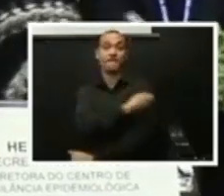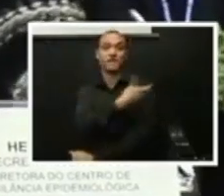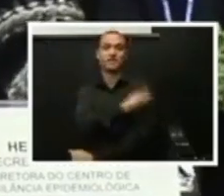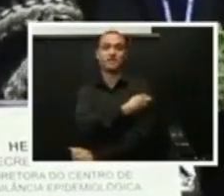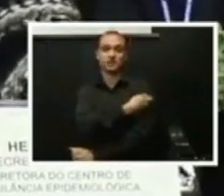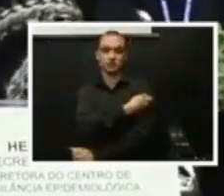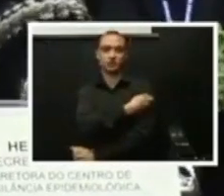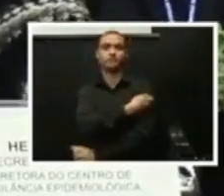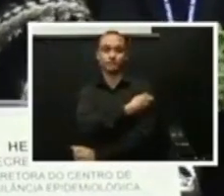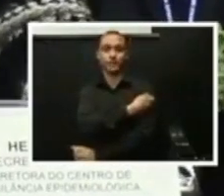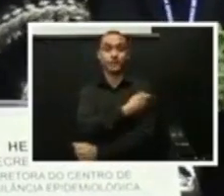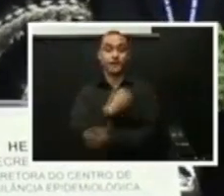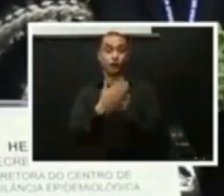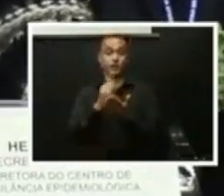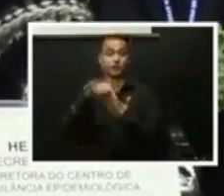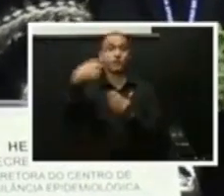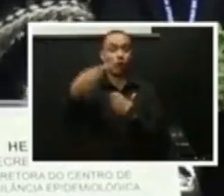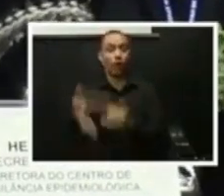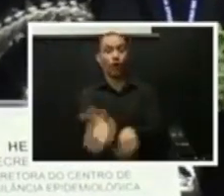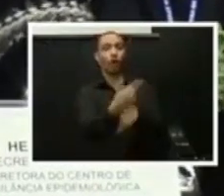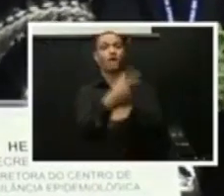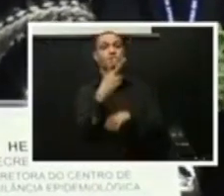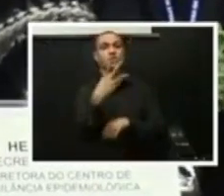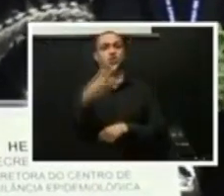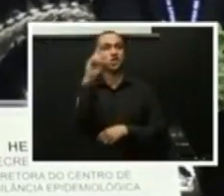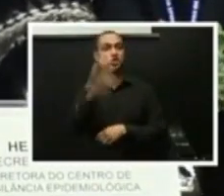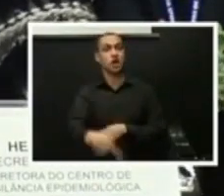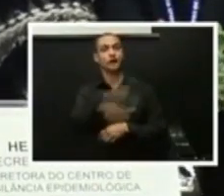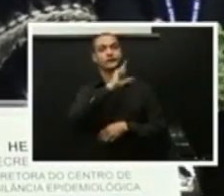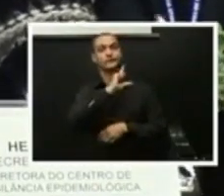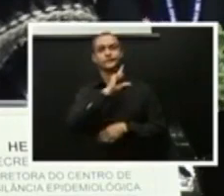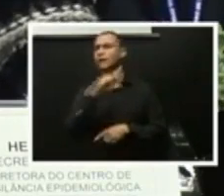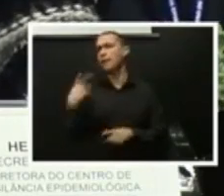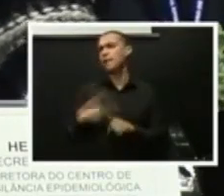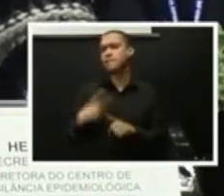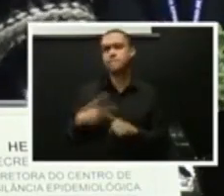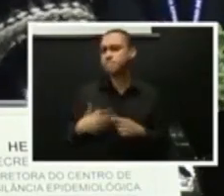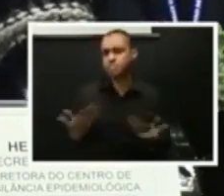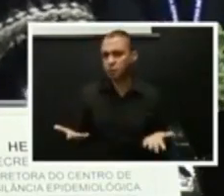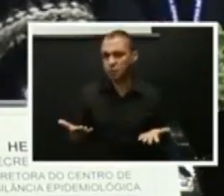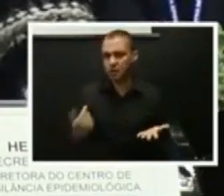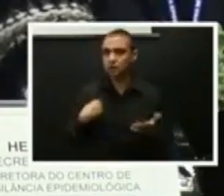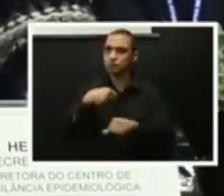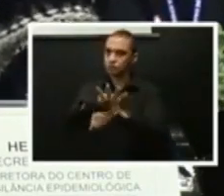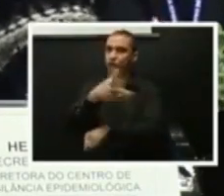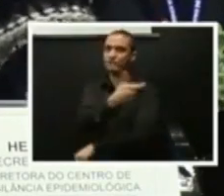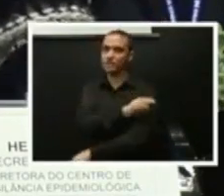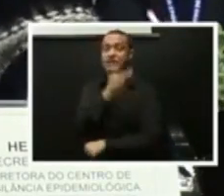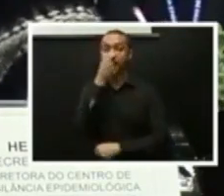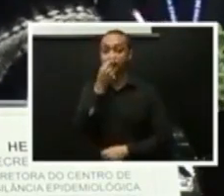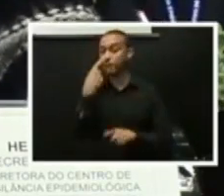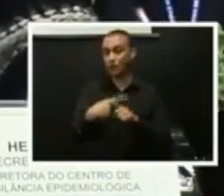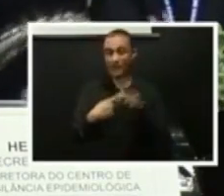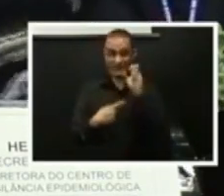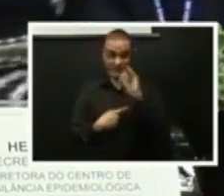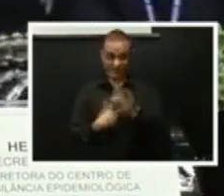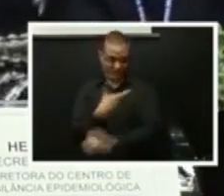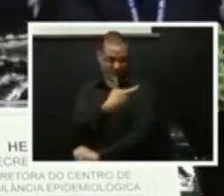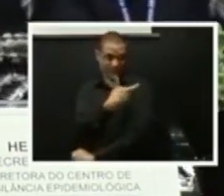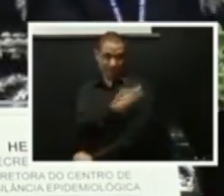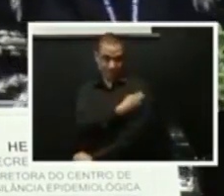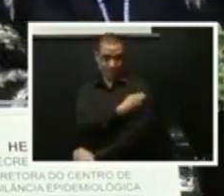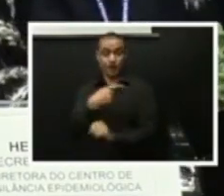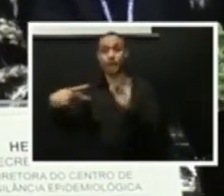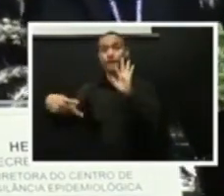original para essa campanha porque fazer a campanha porque recomendaram assim se essa